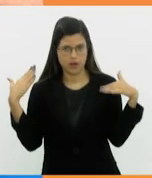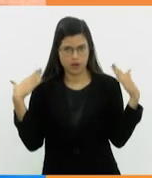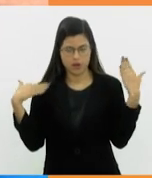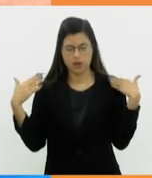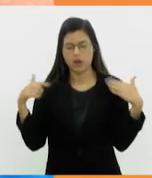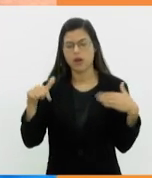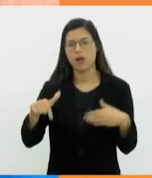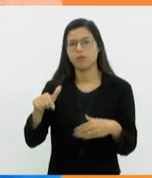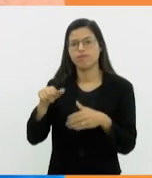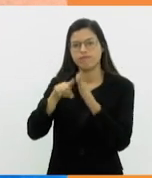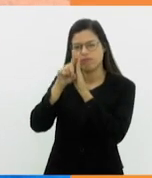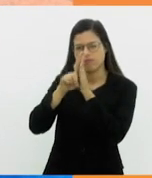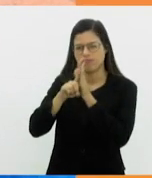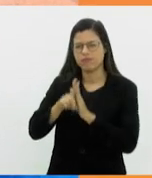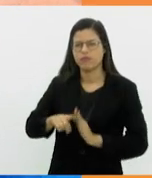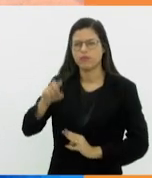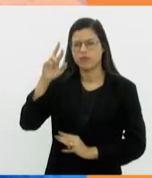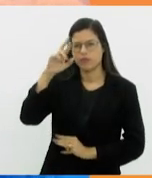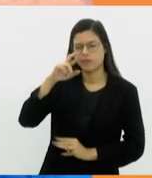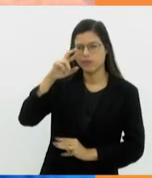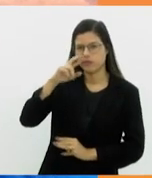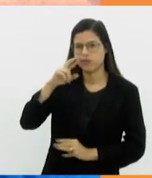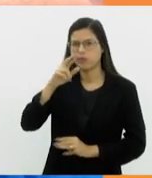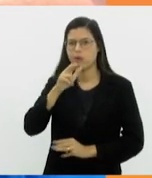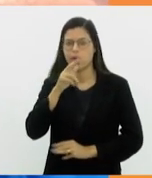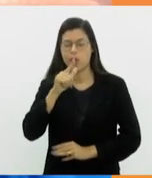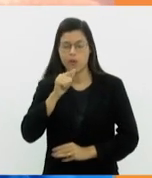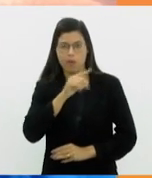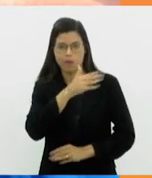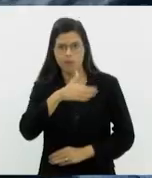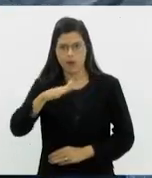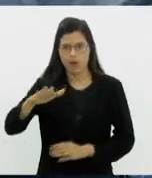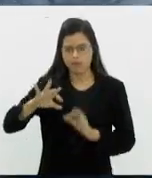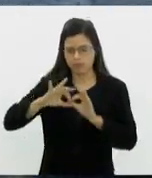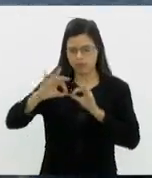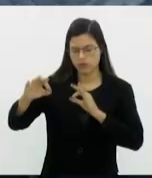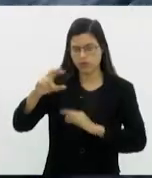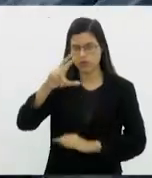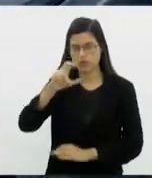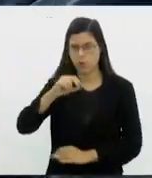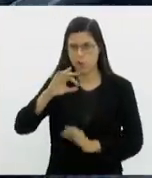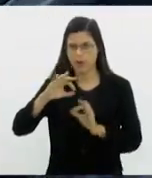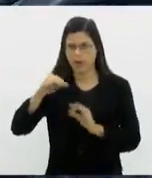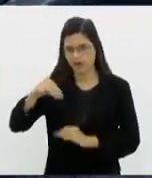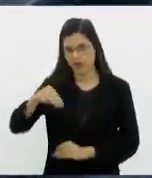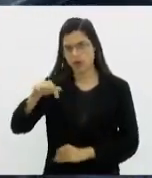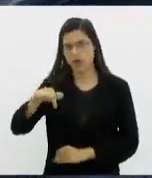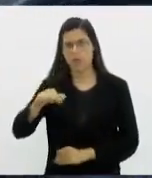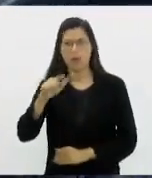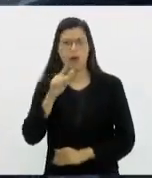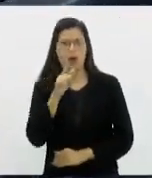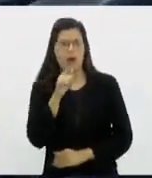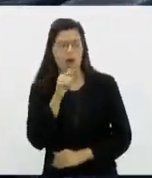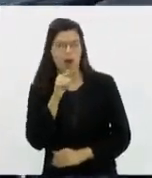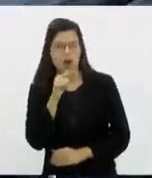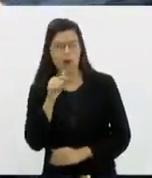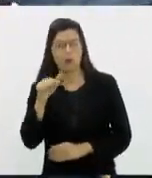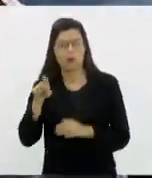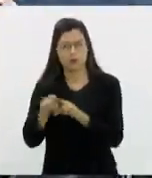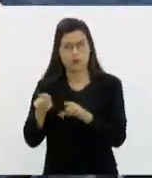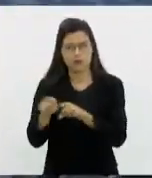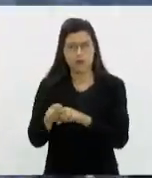mar próximo ao porta-aviões, numa distância de 50 metros, com coleta de água e sedimentos.